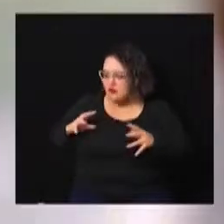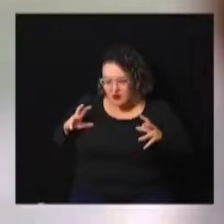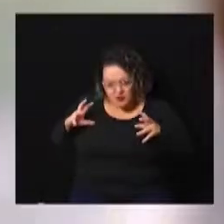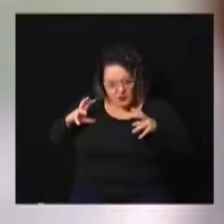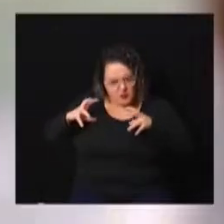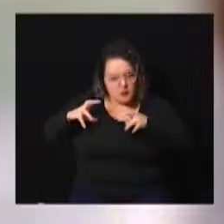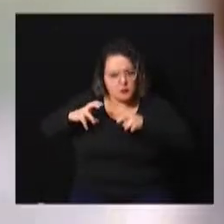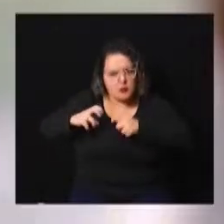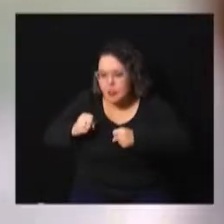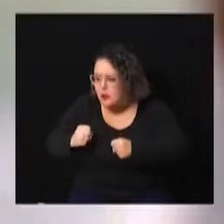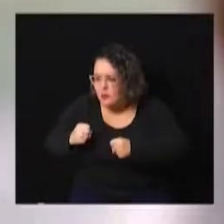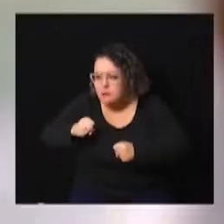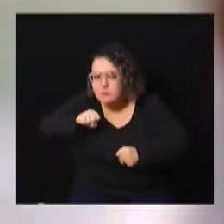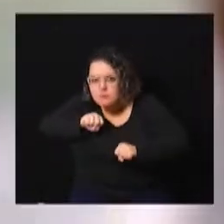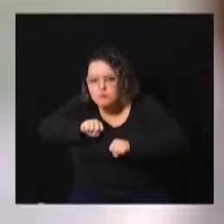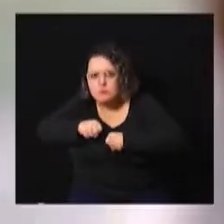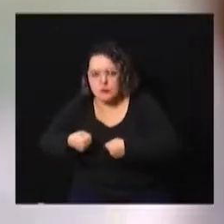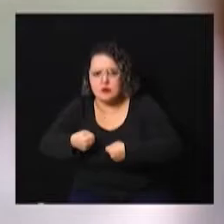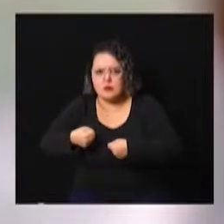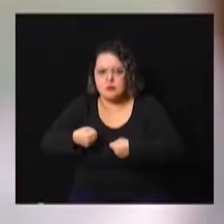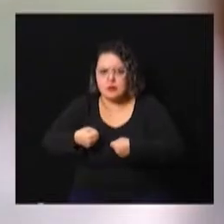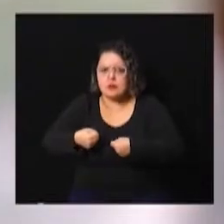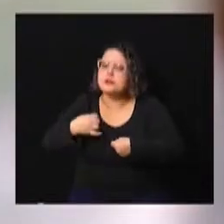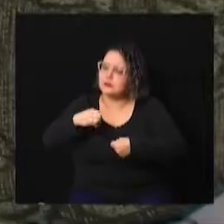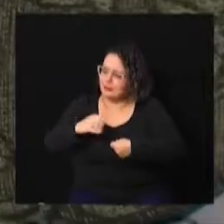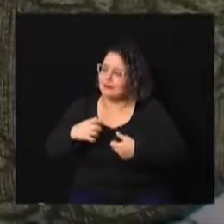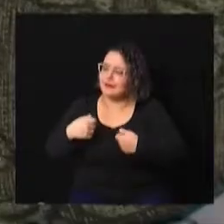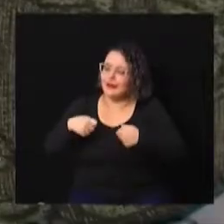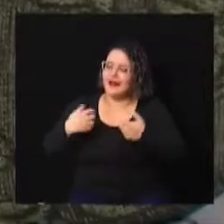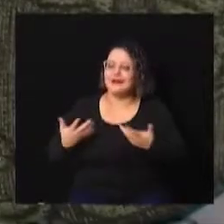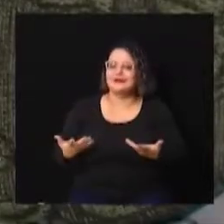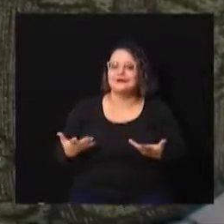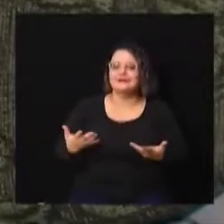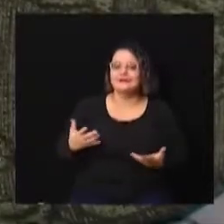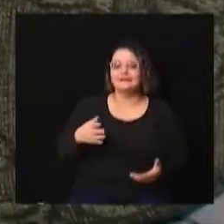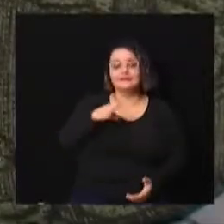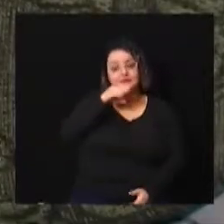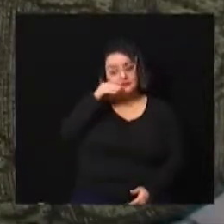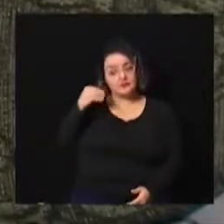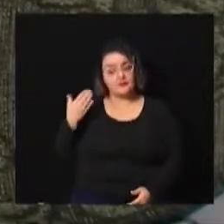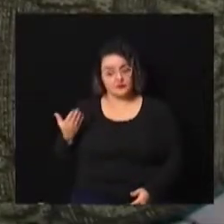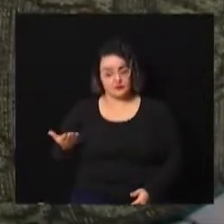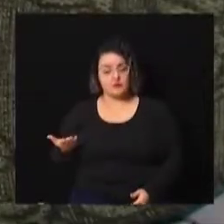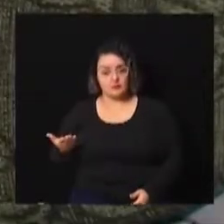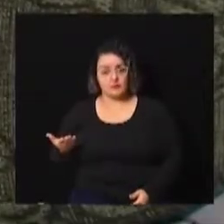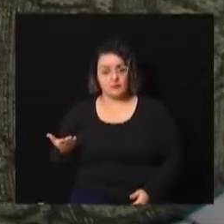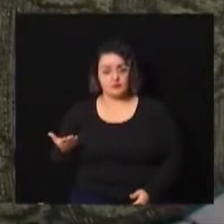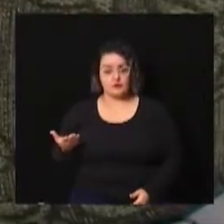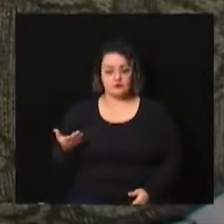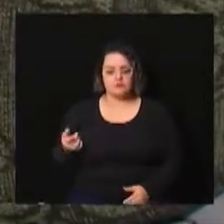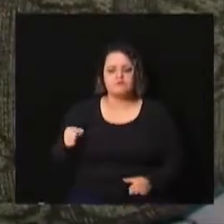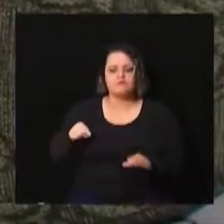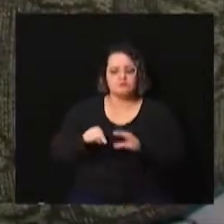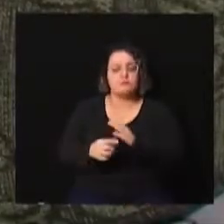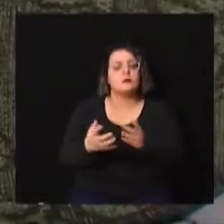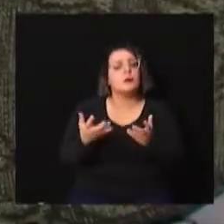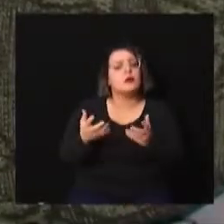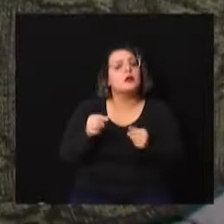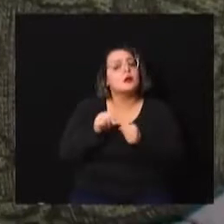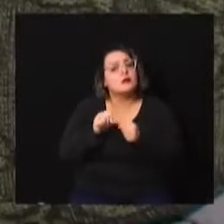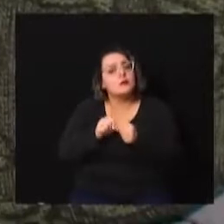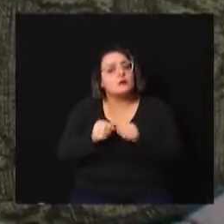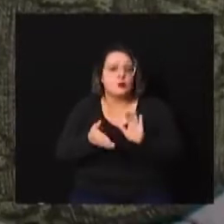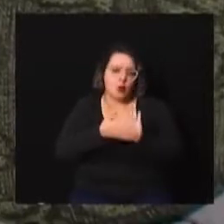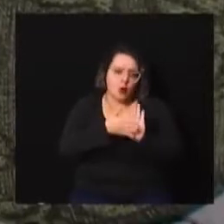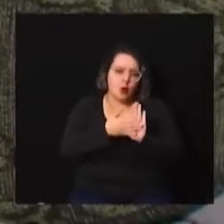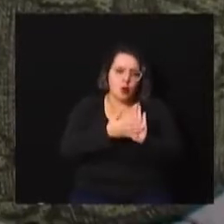leoa pelos filhos substitutos, se precisar. Acho que desde adolescente, bem fundo, assim, que eu queria fazer algo